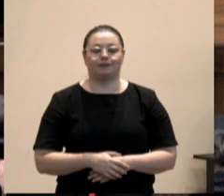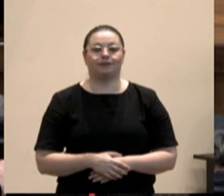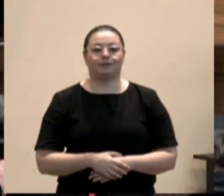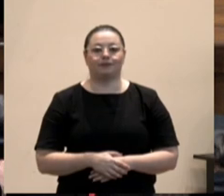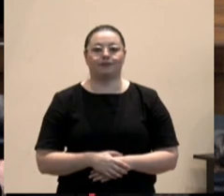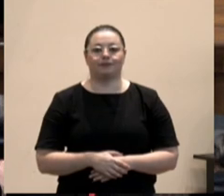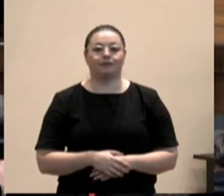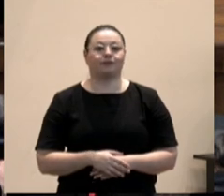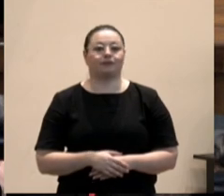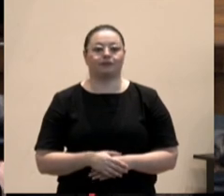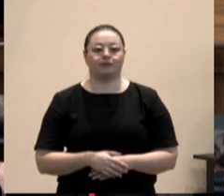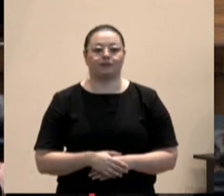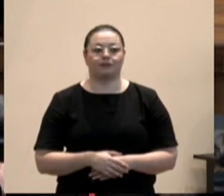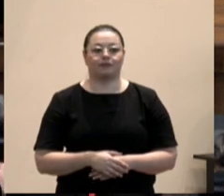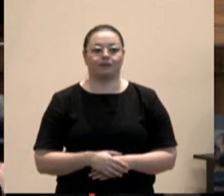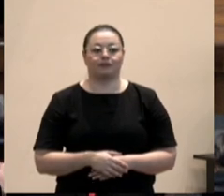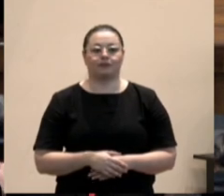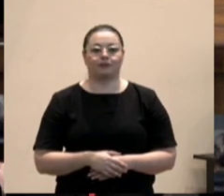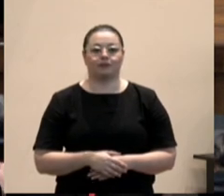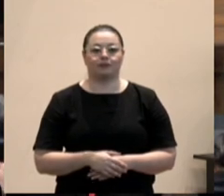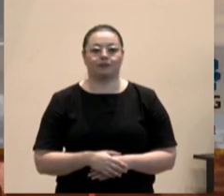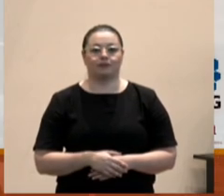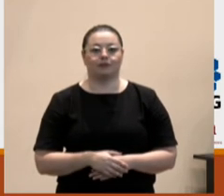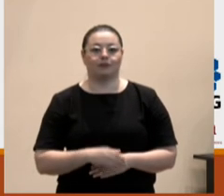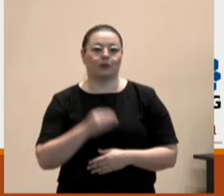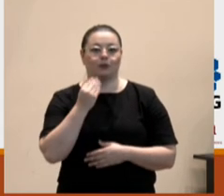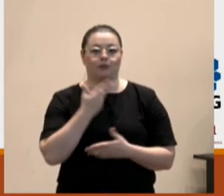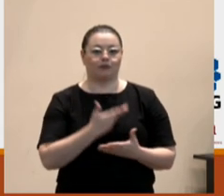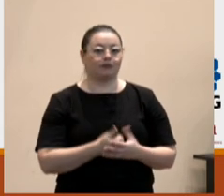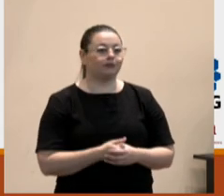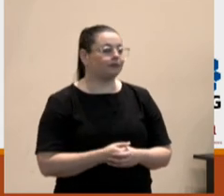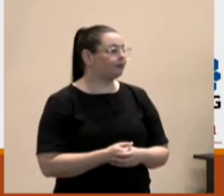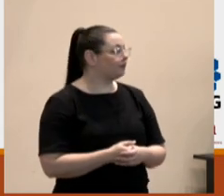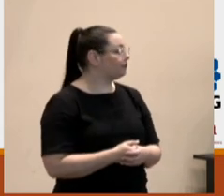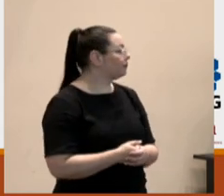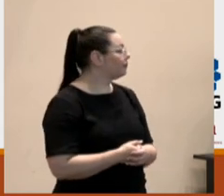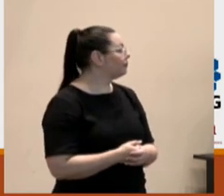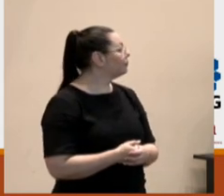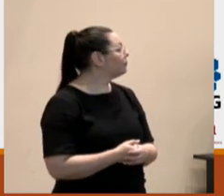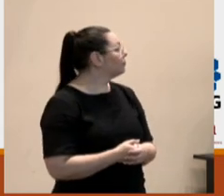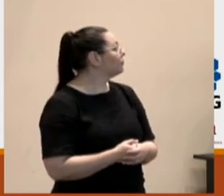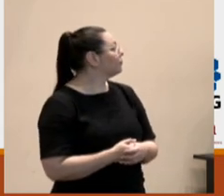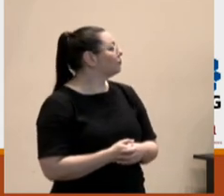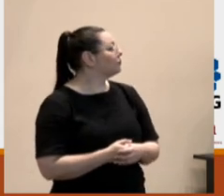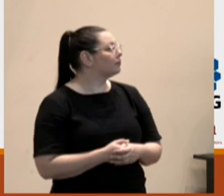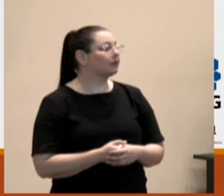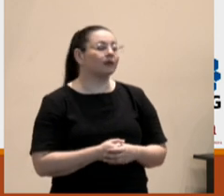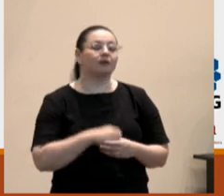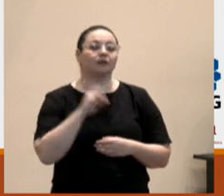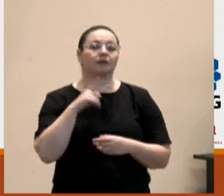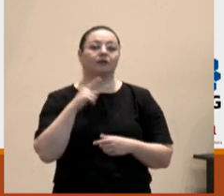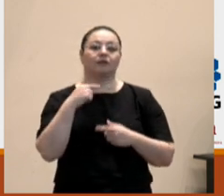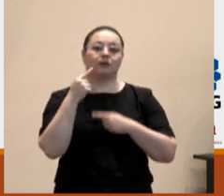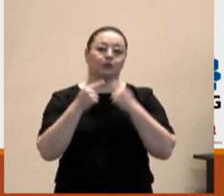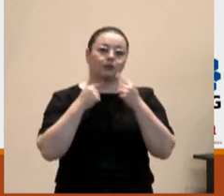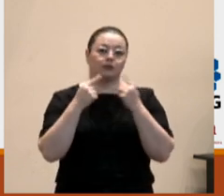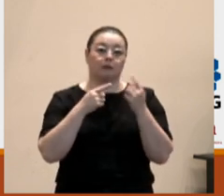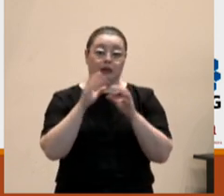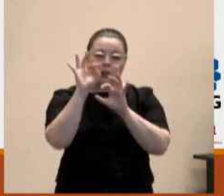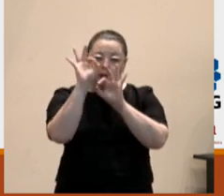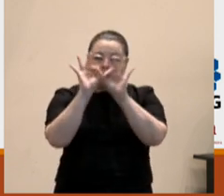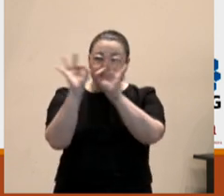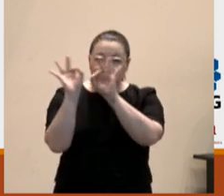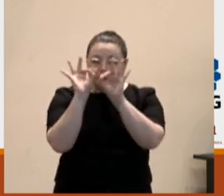ali é óbvio, né? Bom, eu fiz um esforço, até comentei na última reunião da Fineduca, para eles prepararem um gráfico desse para